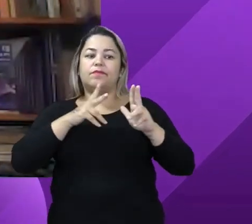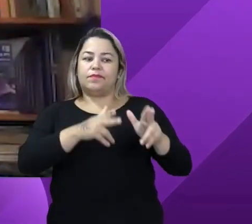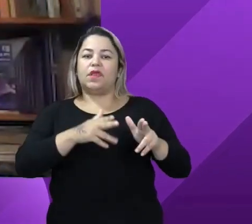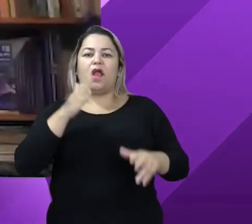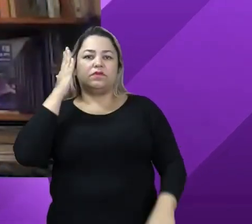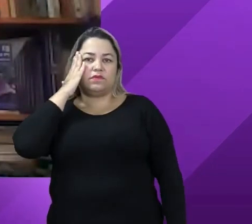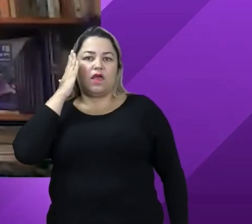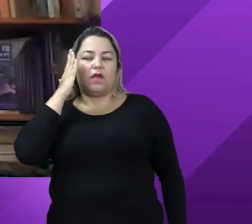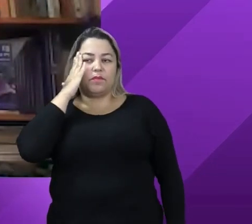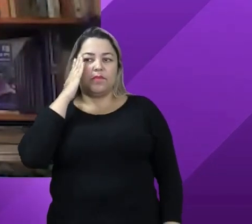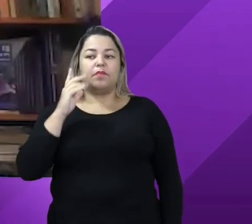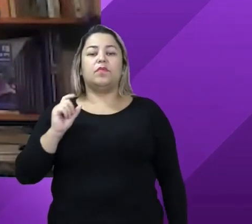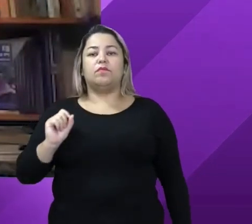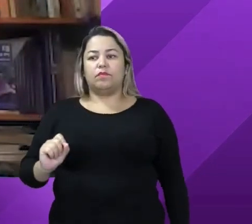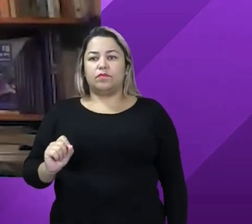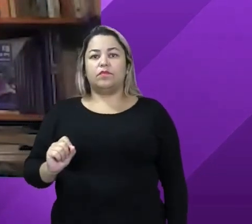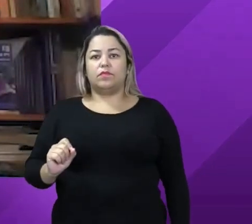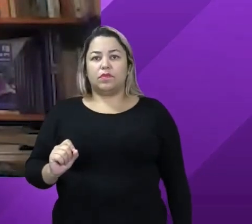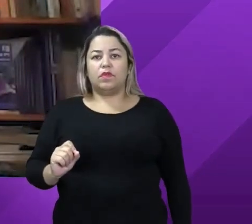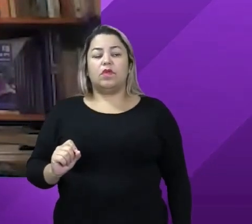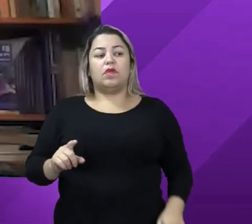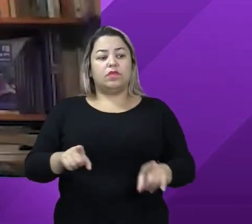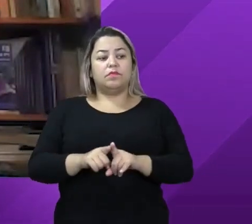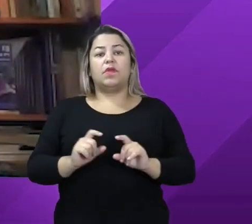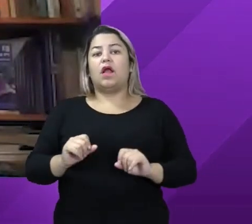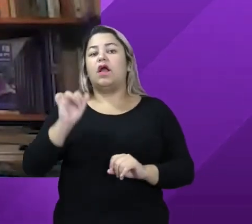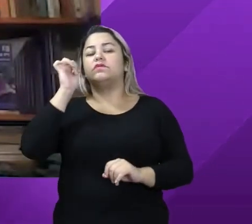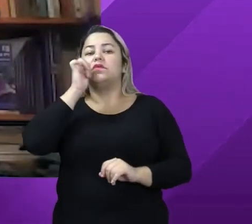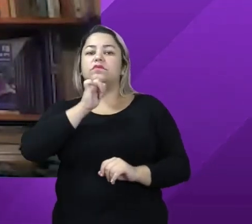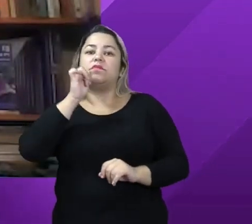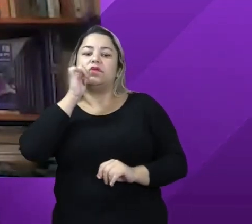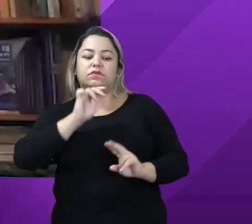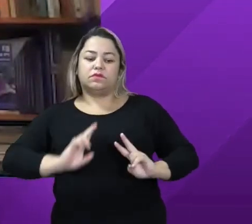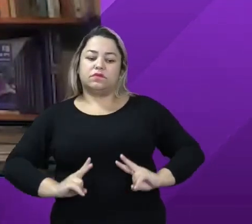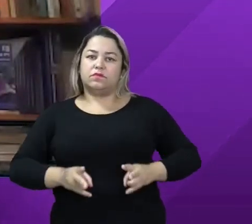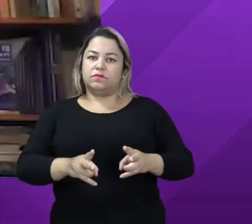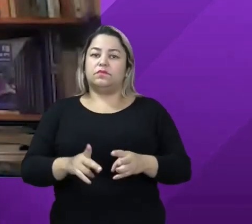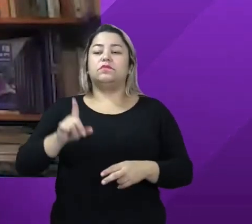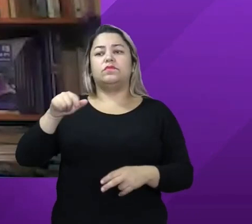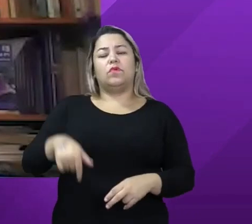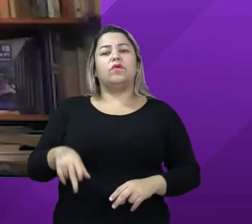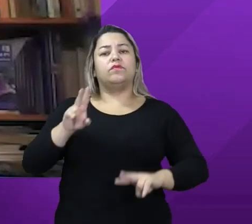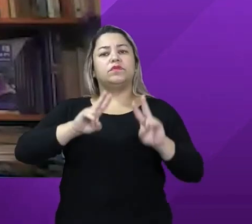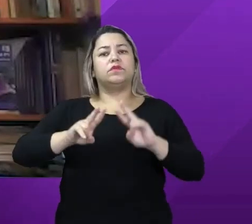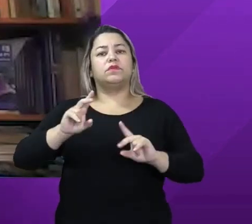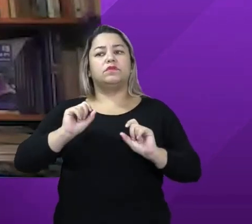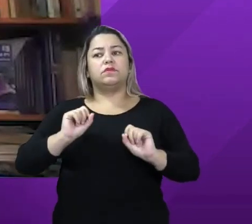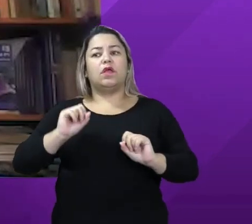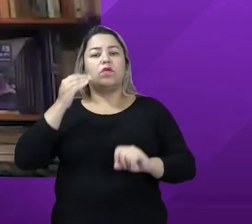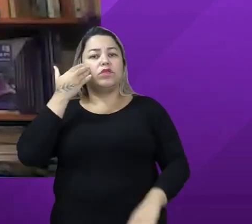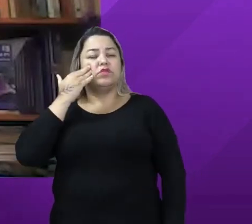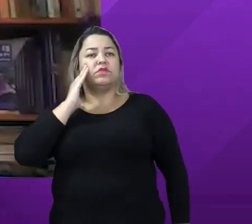o quanto a situação das mulheres sempre foi vista na sociedade